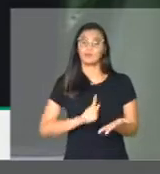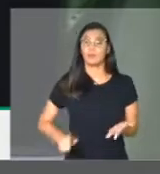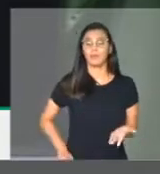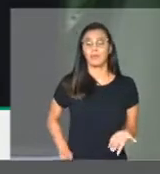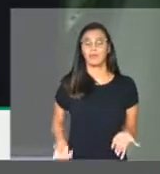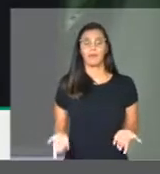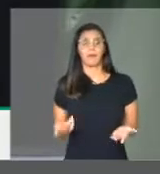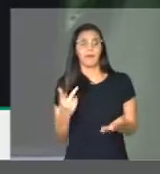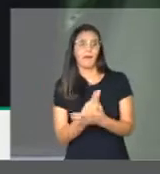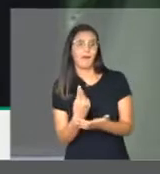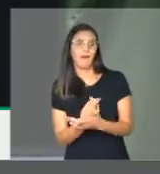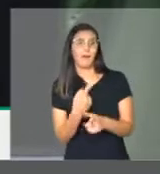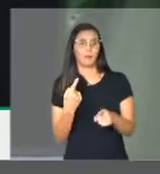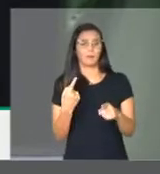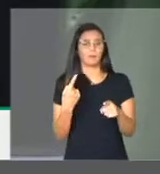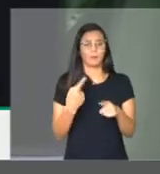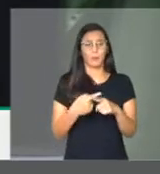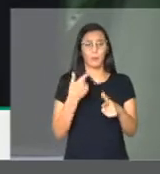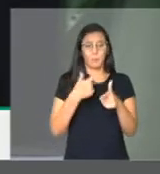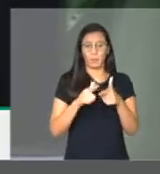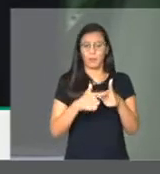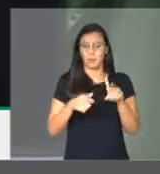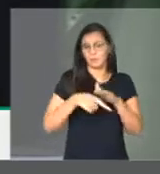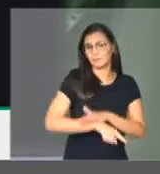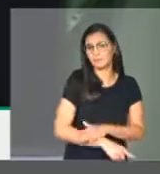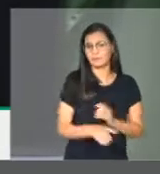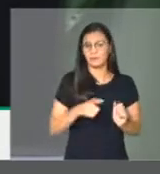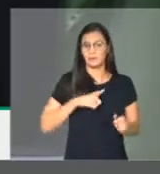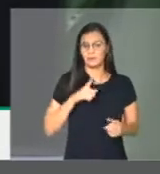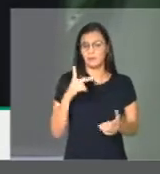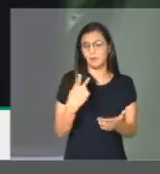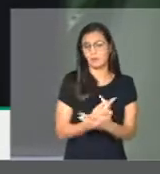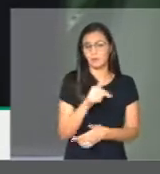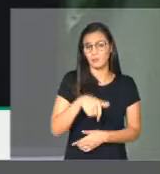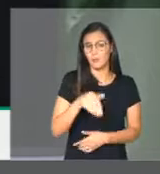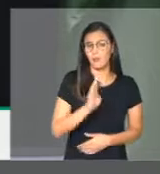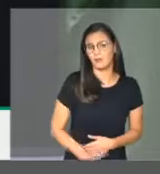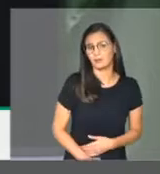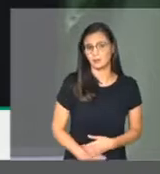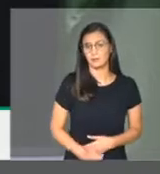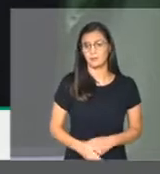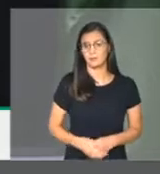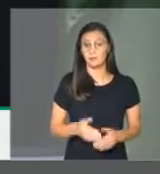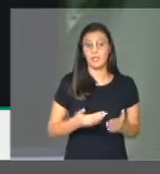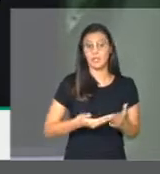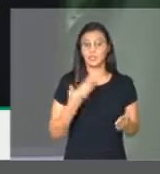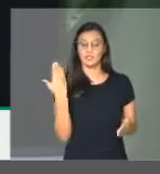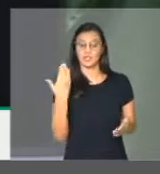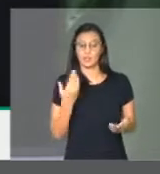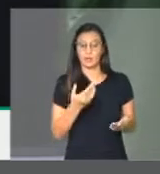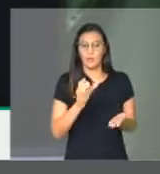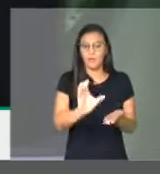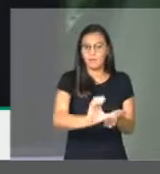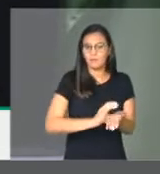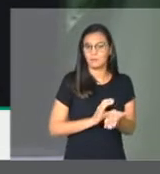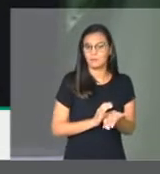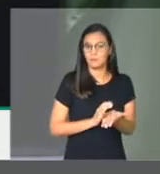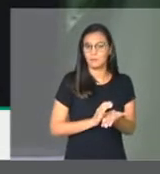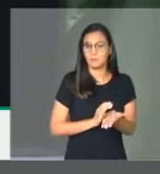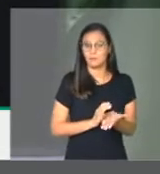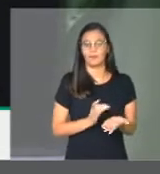da crise, no modelo federativo que, de modo crescente, retira recursos principalmente dos